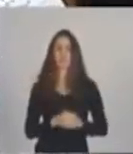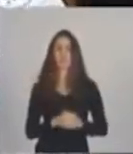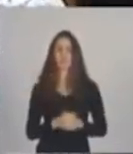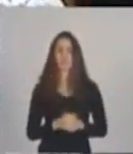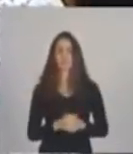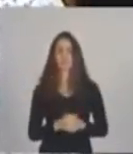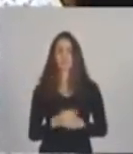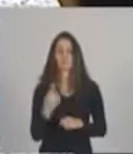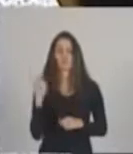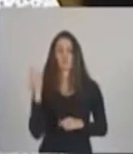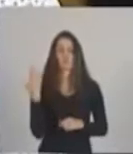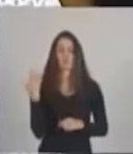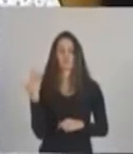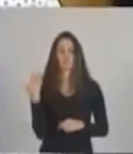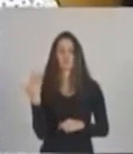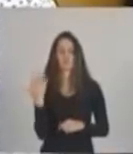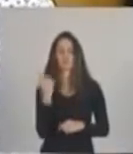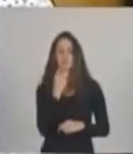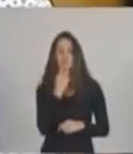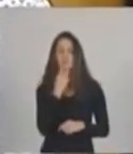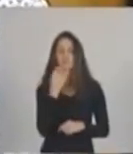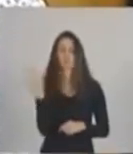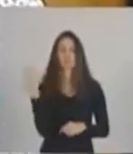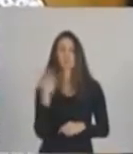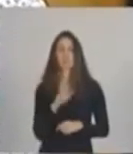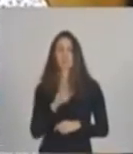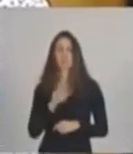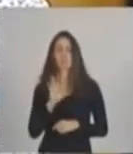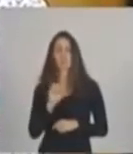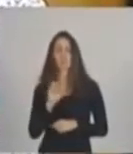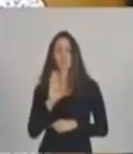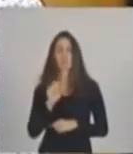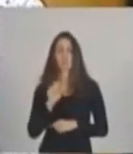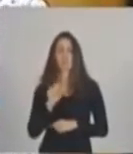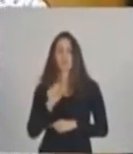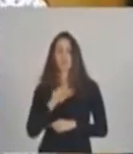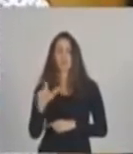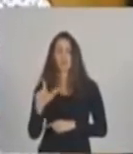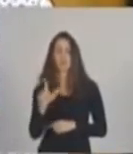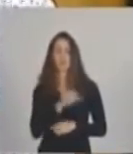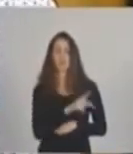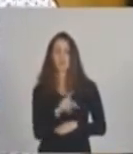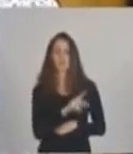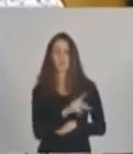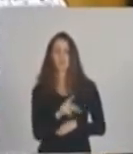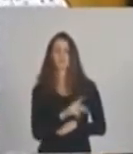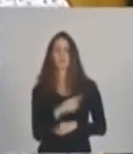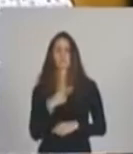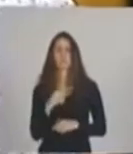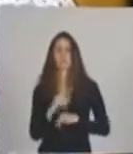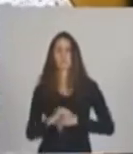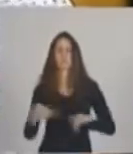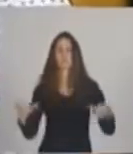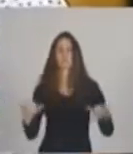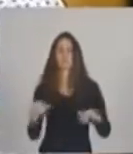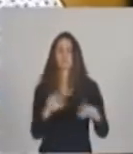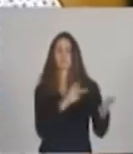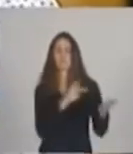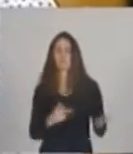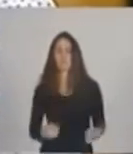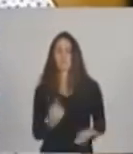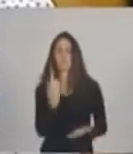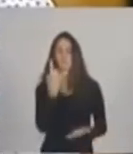sendo o último deles agora em Rio Bananal, da professora Regiane Caetano. Esse é o nosso registro, senhor presidente, um